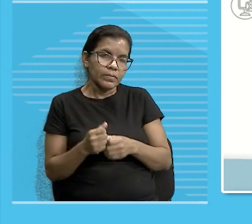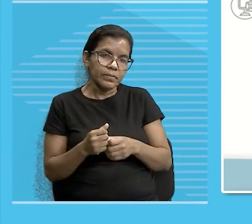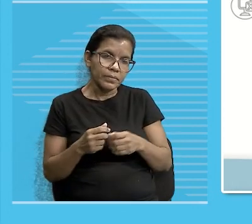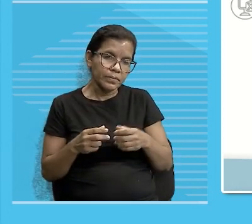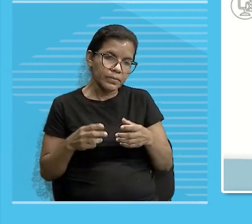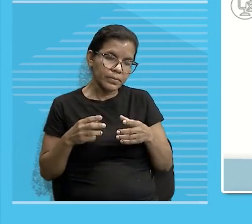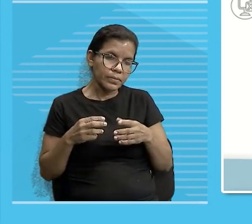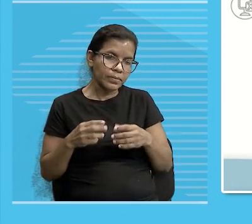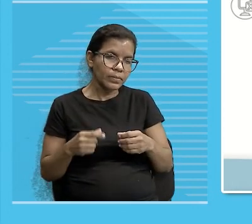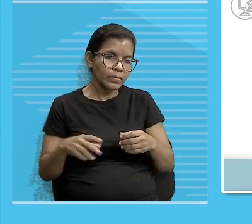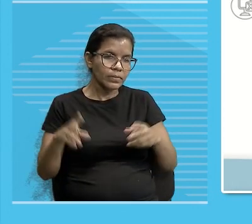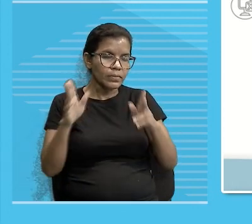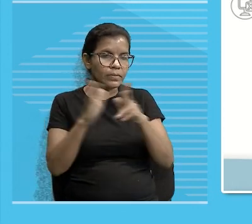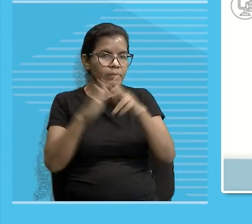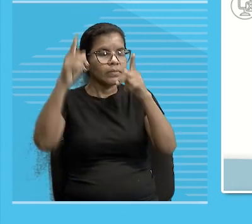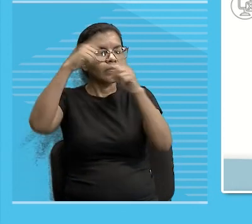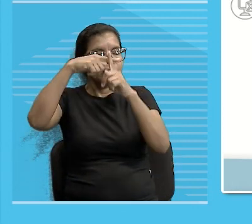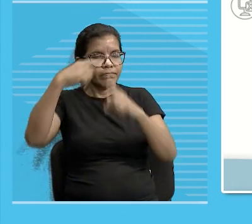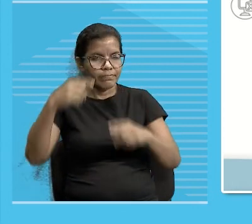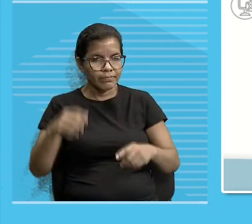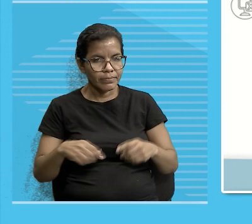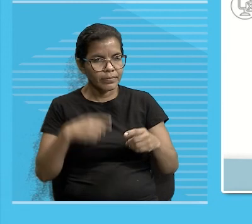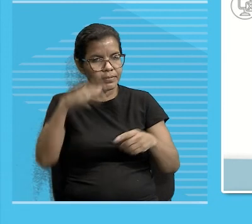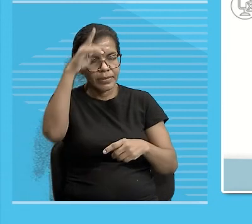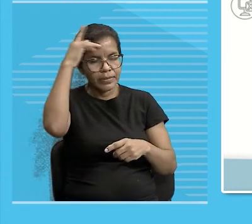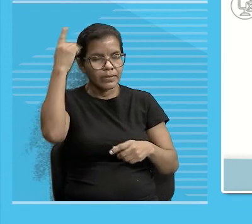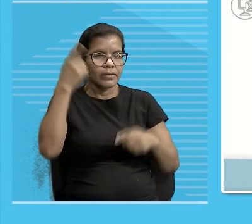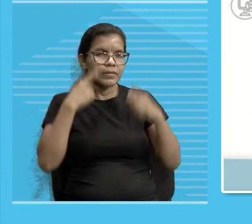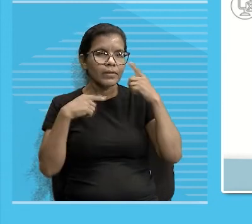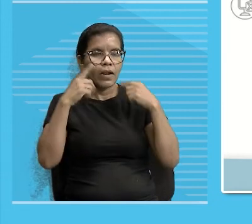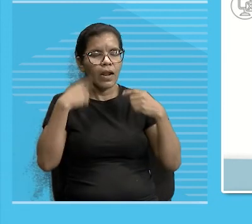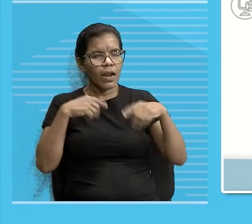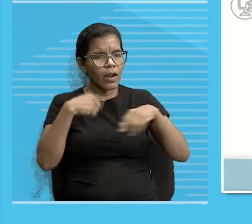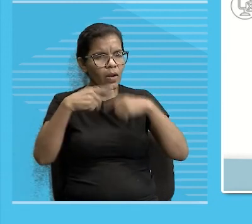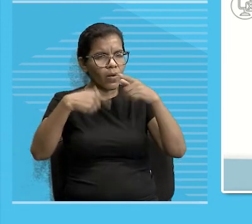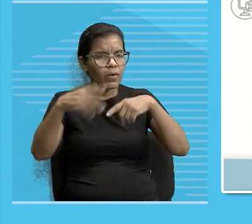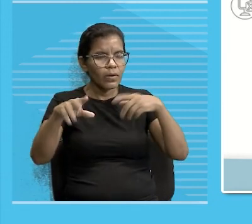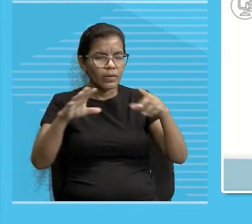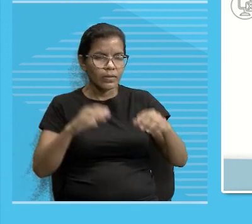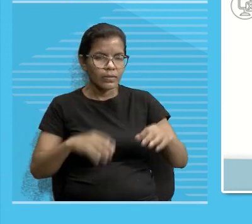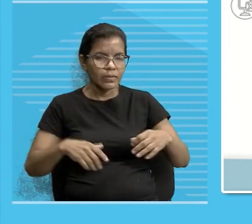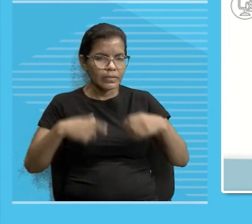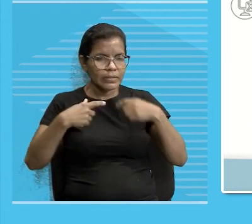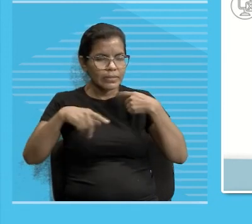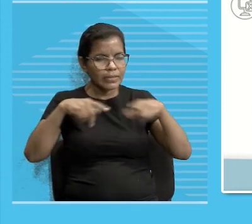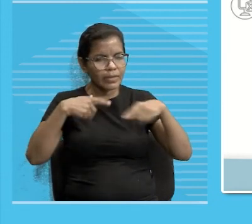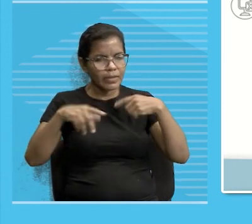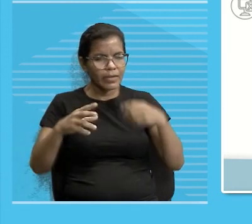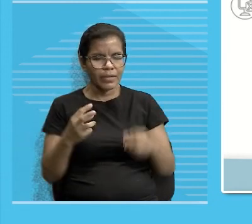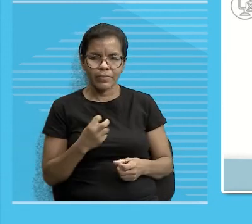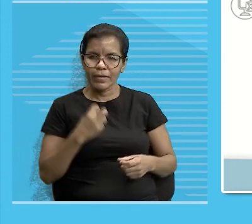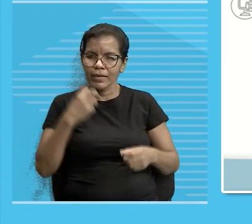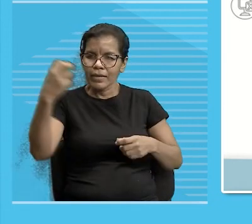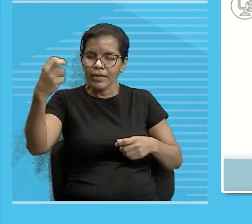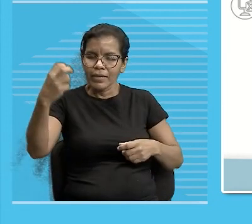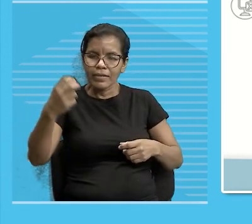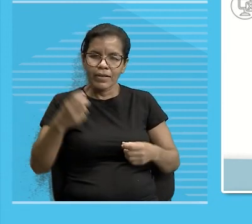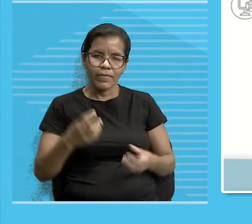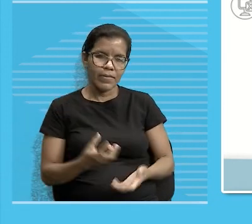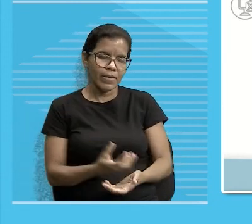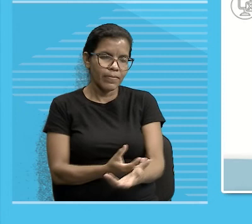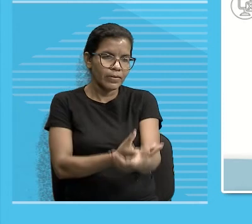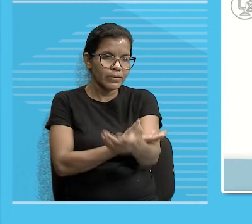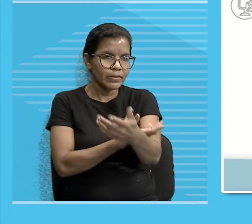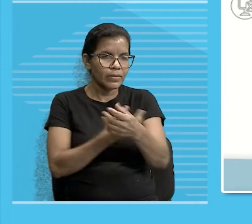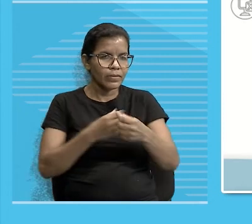algumas igrejas, a gente, as pessoas choram, outras cantam, né, e gritam e etc. É uma emoção e